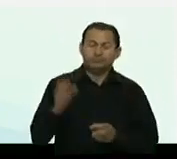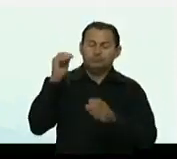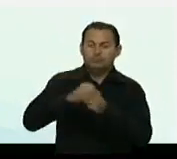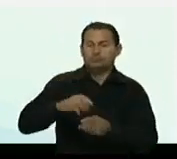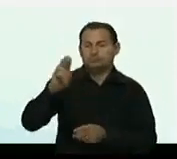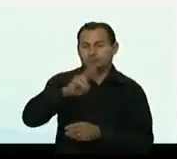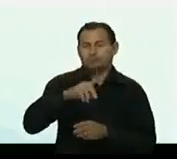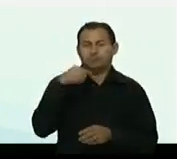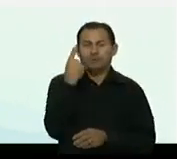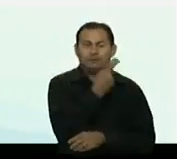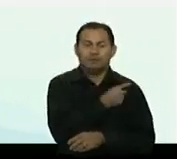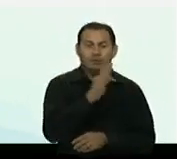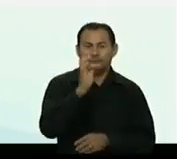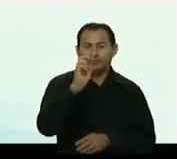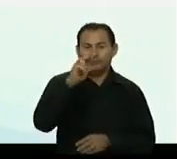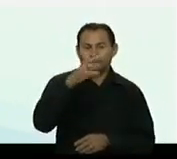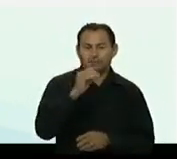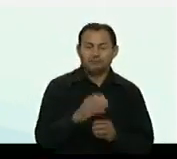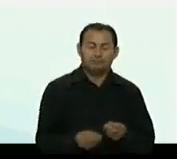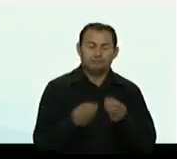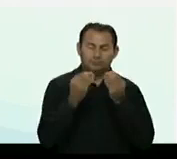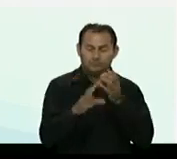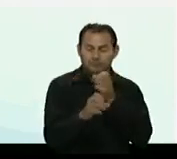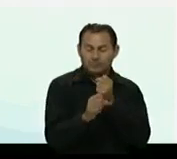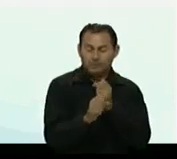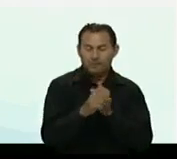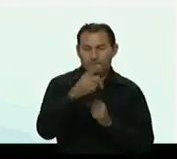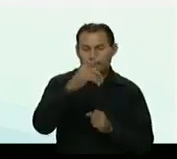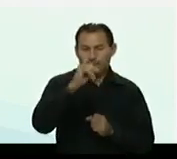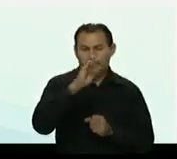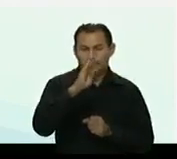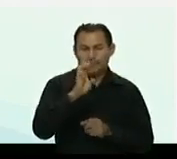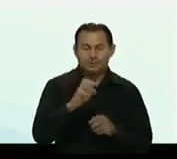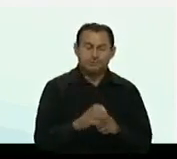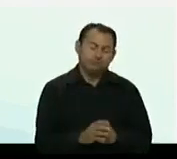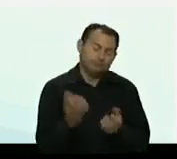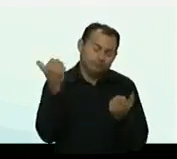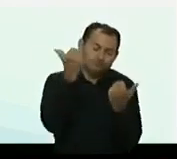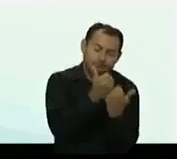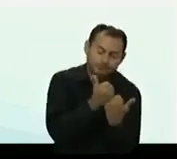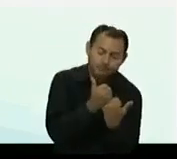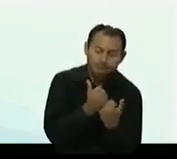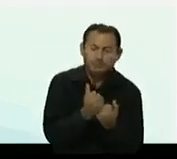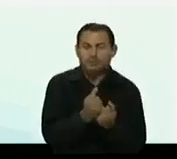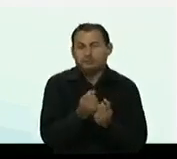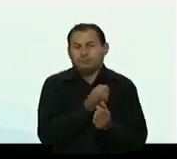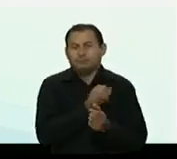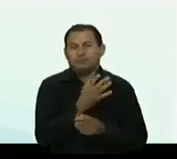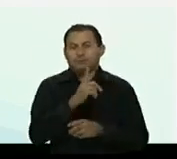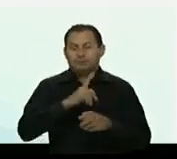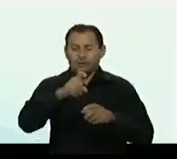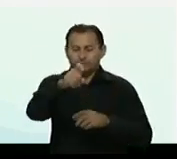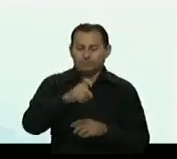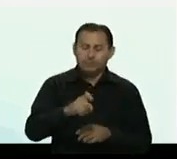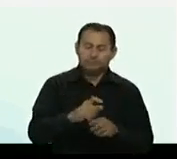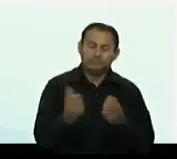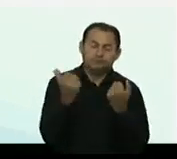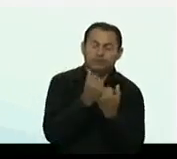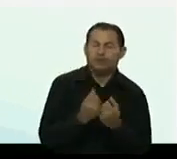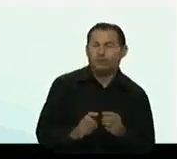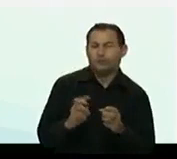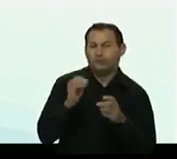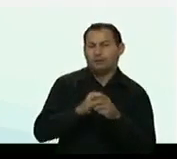aplicado aqui na nossa função que foi dada para o cálculo do PIB. Substituindo onde tiver x o valor de